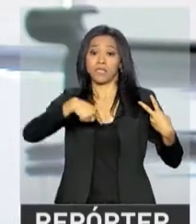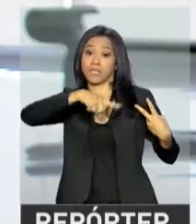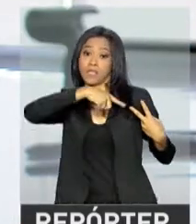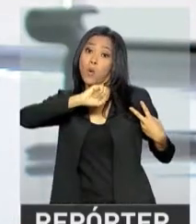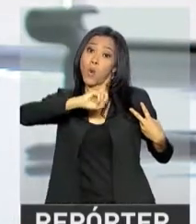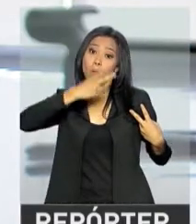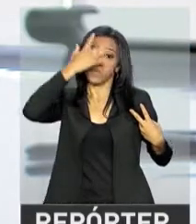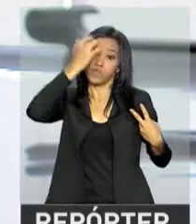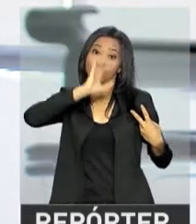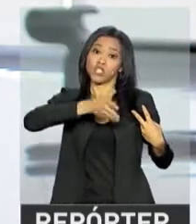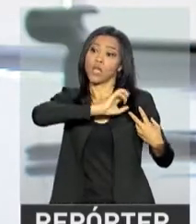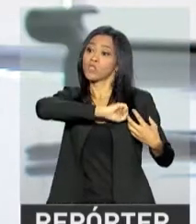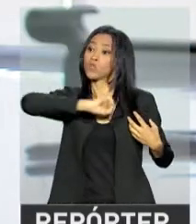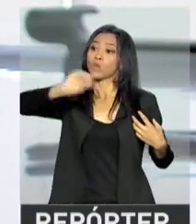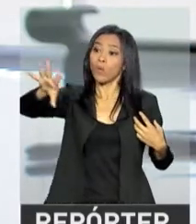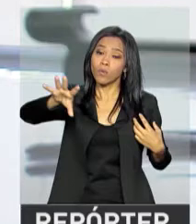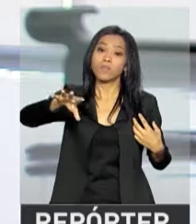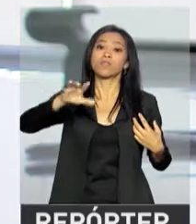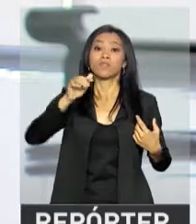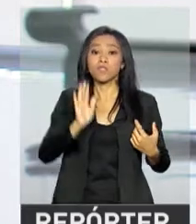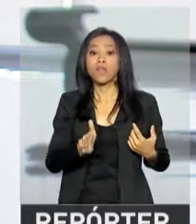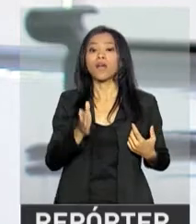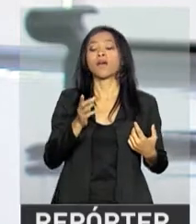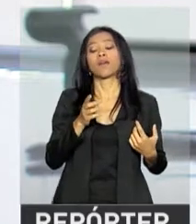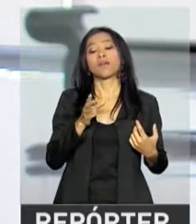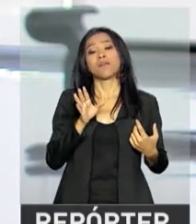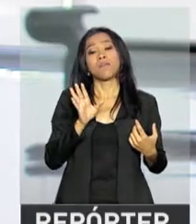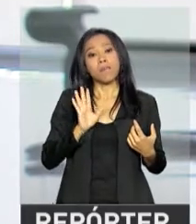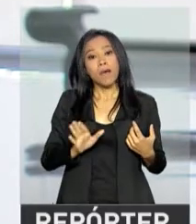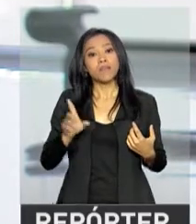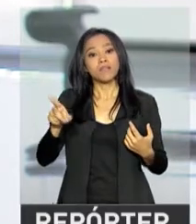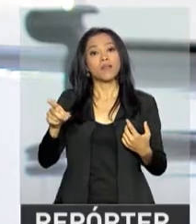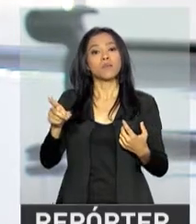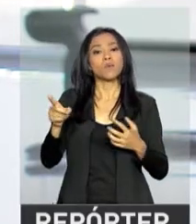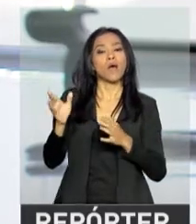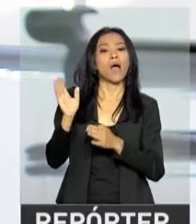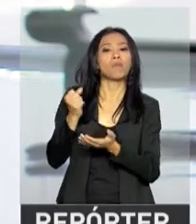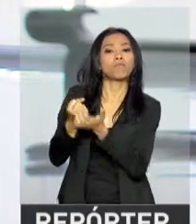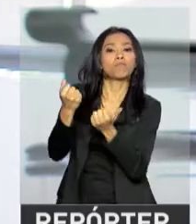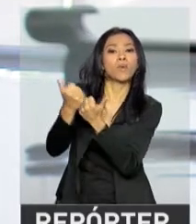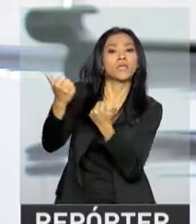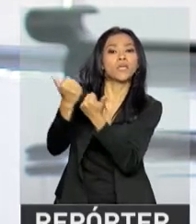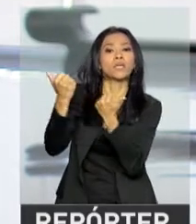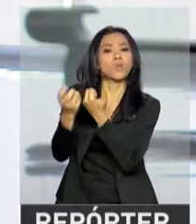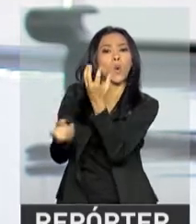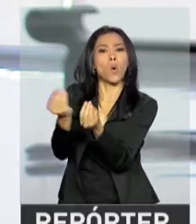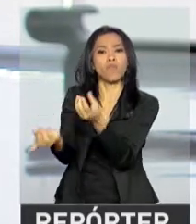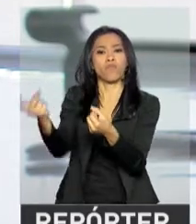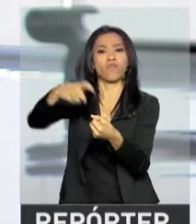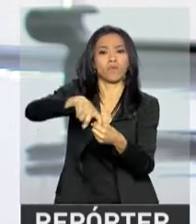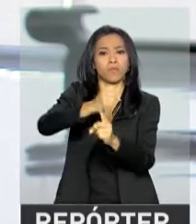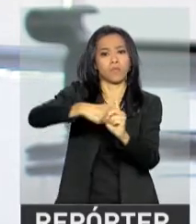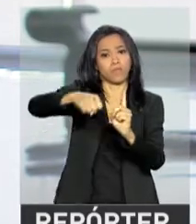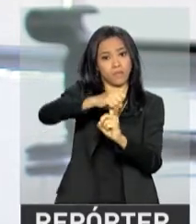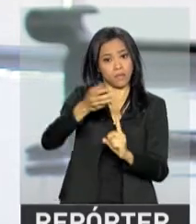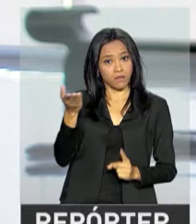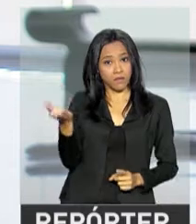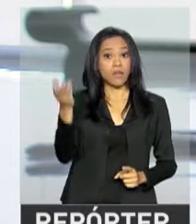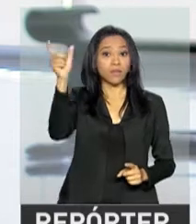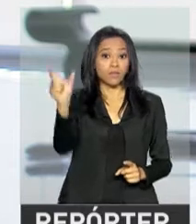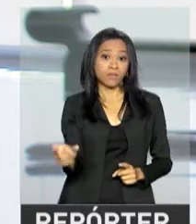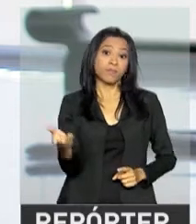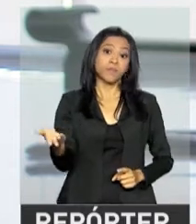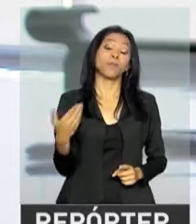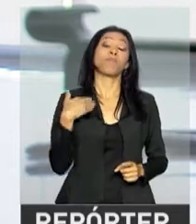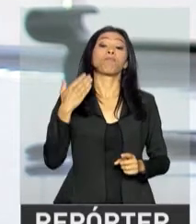foram soltos já cumpriram sua pena apostando assim na ressocialização antes dessa cerimônia o presidente michel temer em reunião